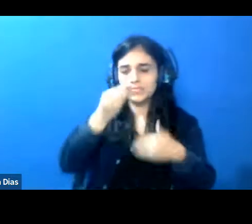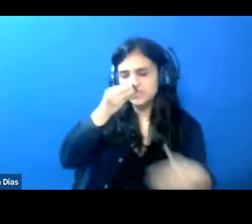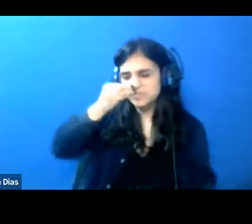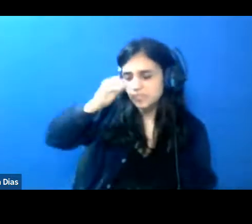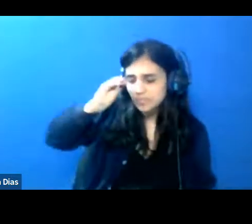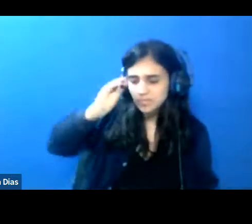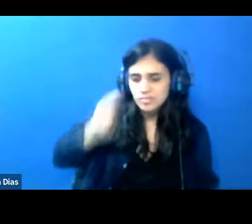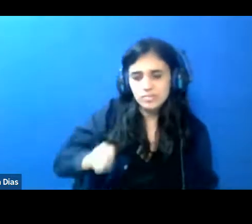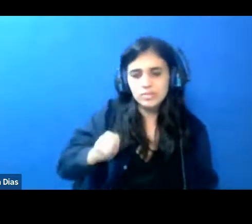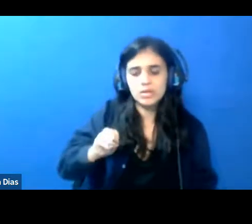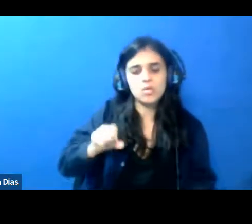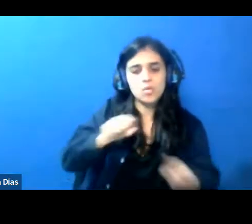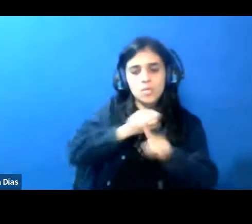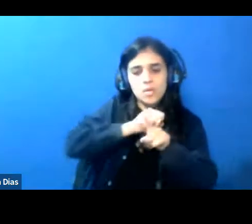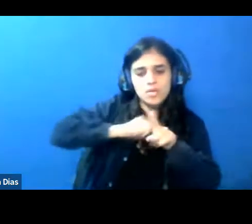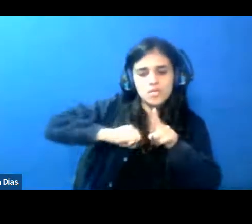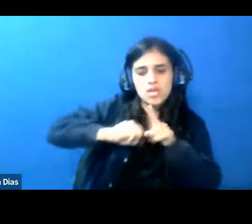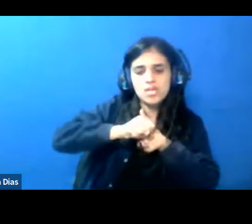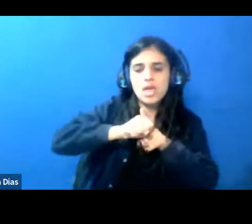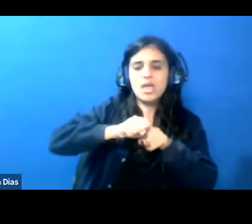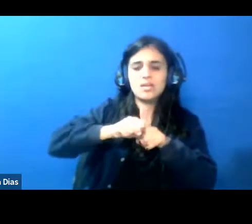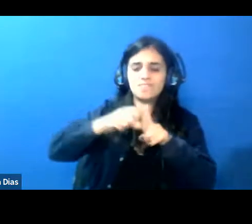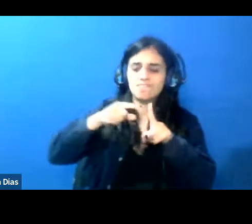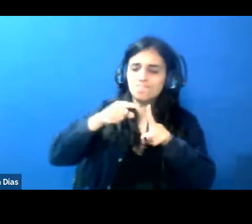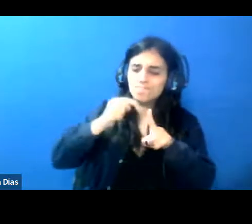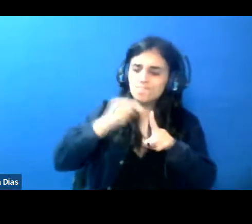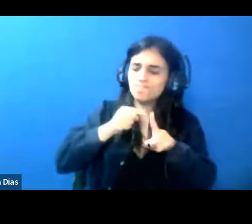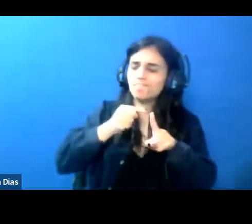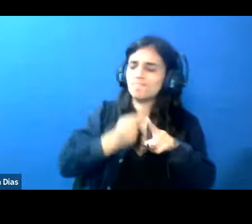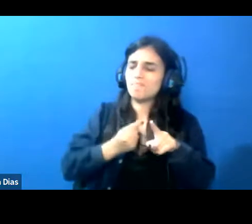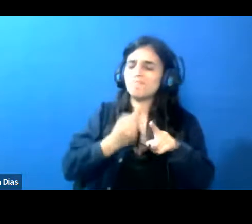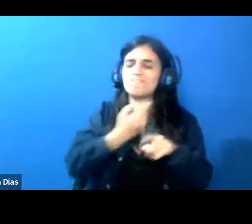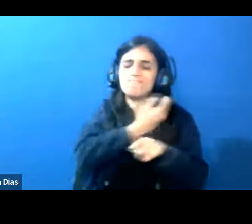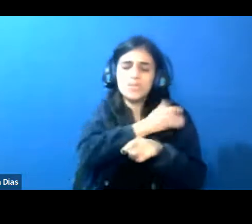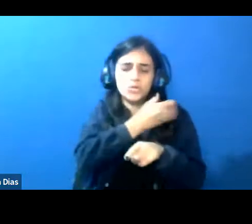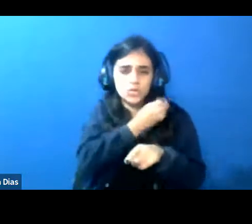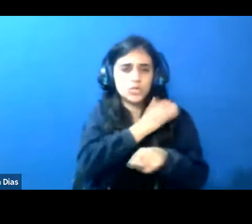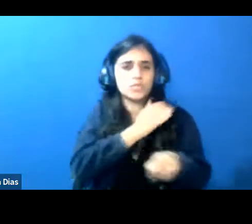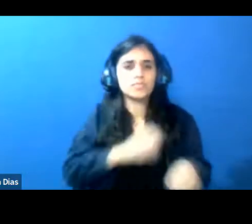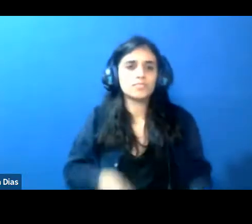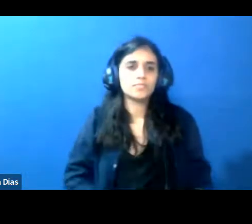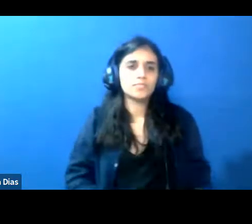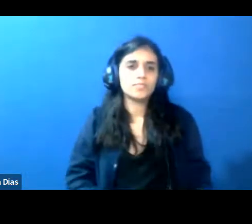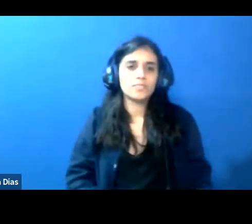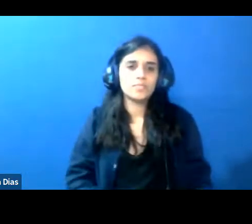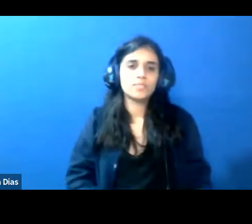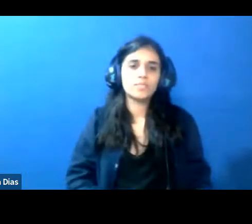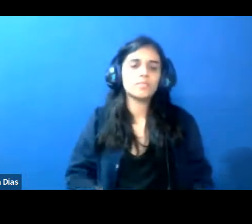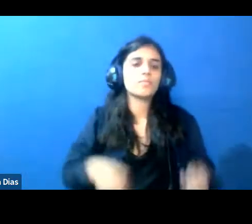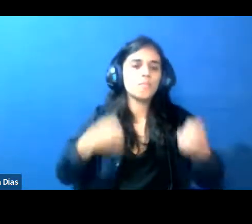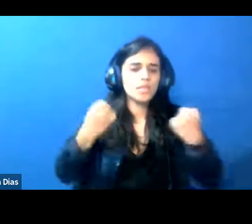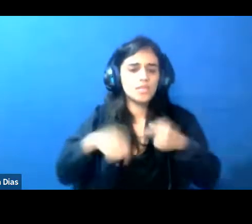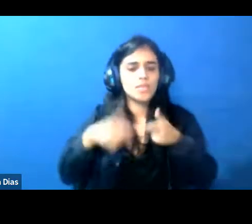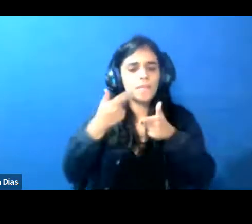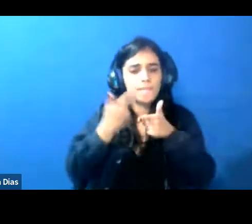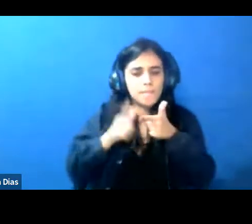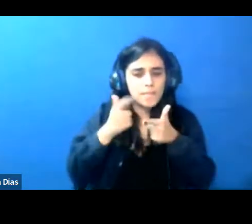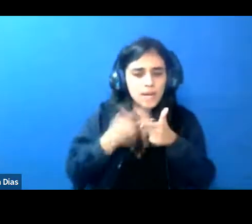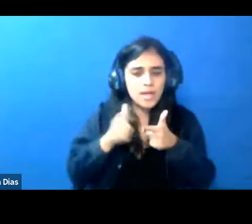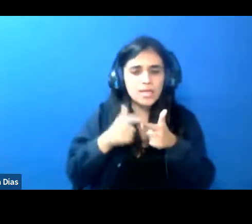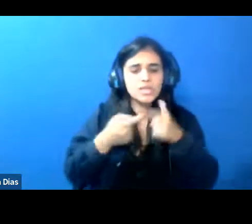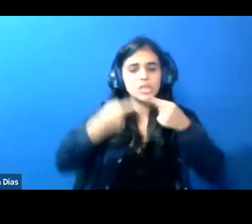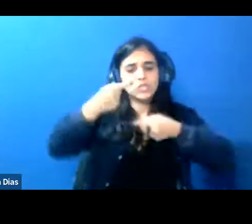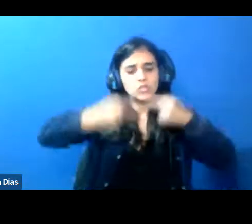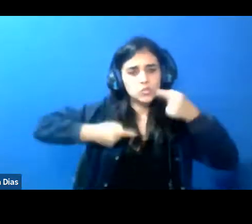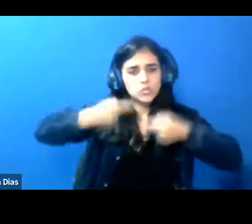discriminatório de uma sociedade racista. Portanto, problematizar esta realidade, estes contextos,